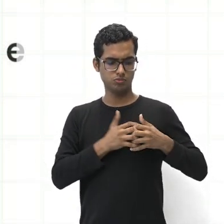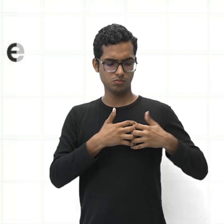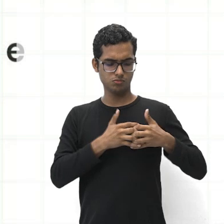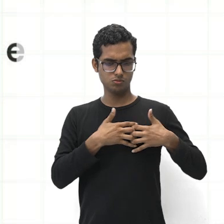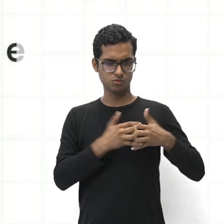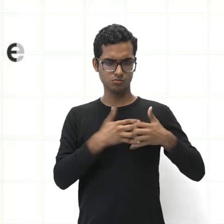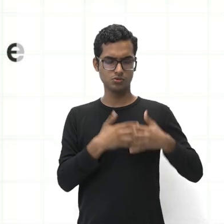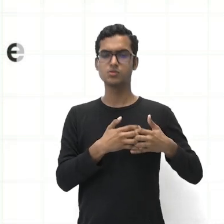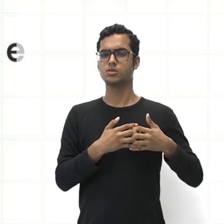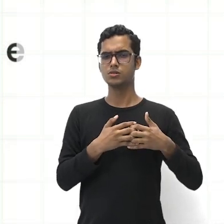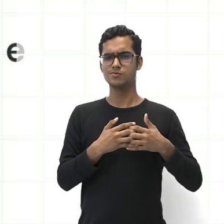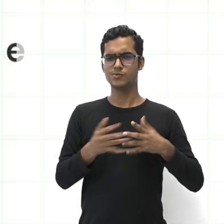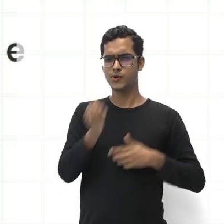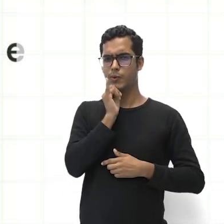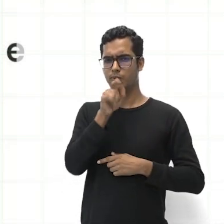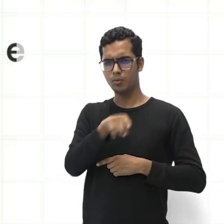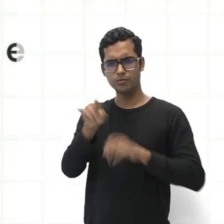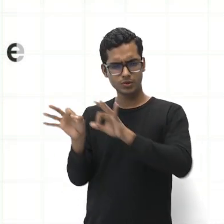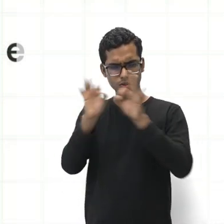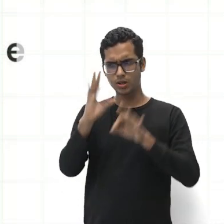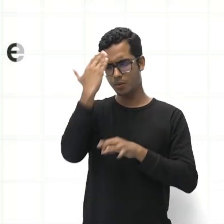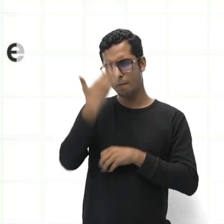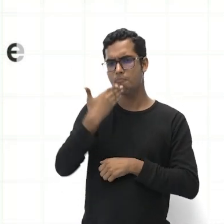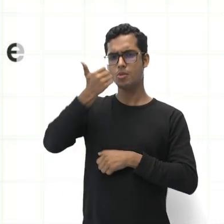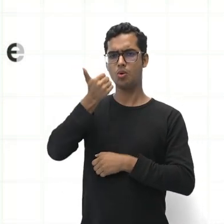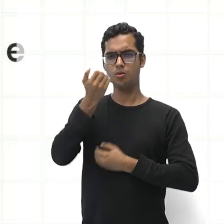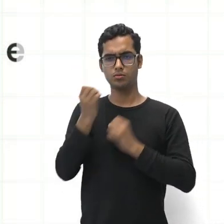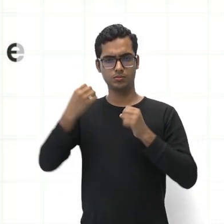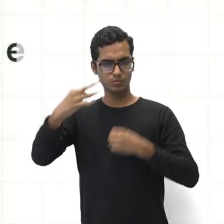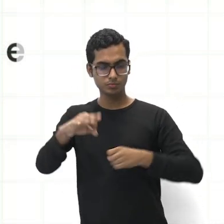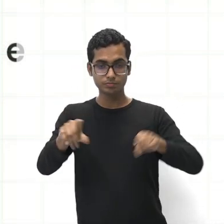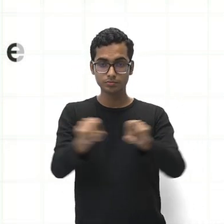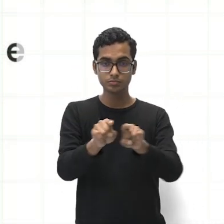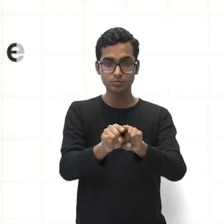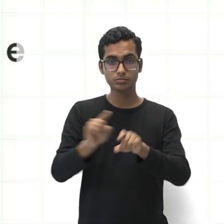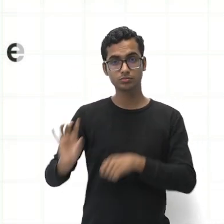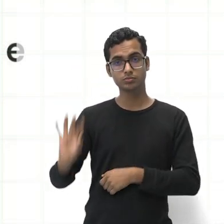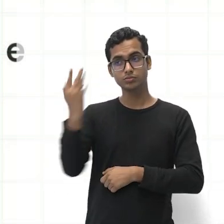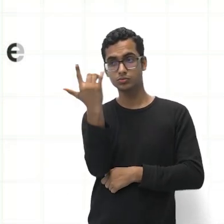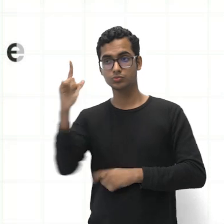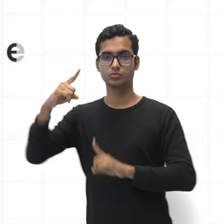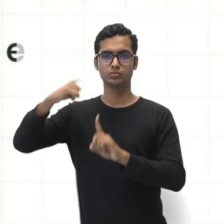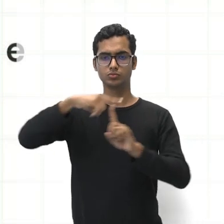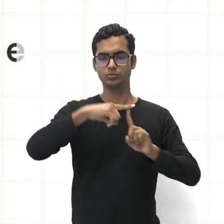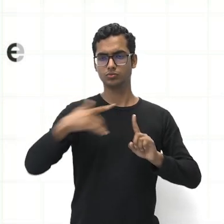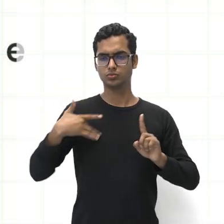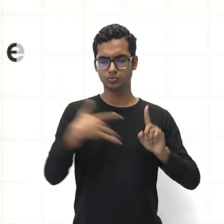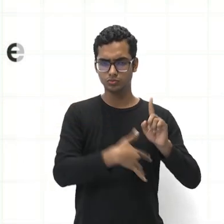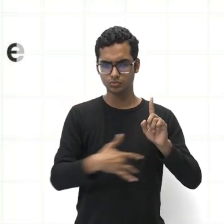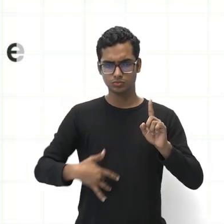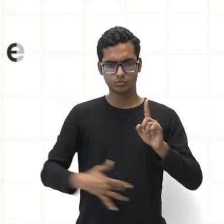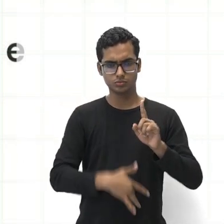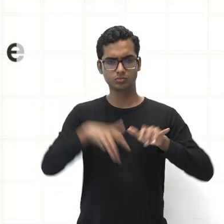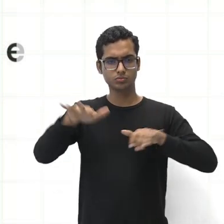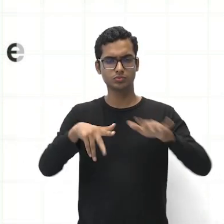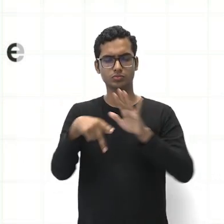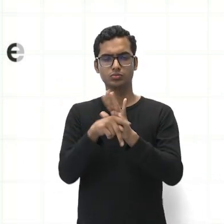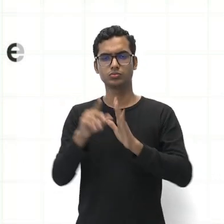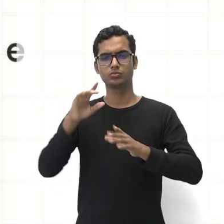para vocês entenderem o que são esses movimentos internos. Mas acontecem com outros órgãos também, né? Como